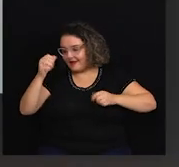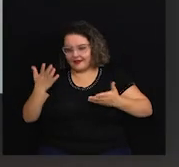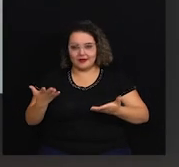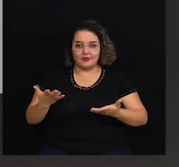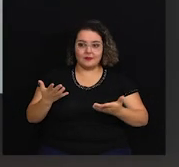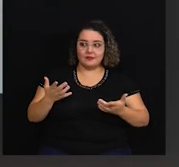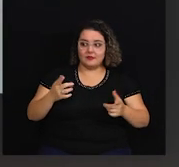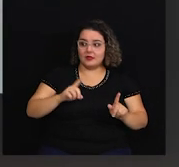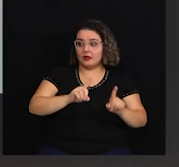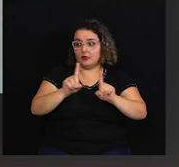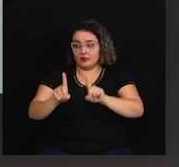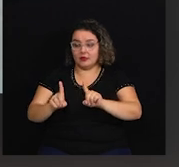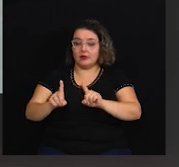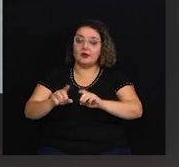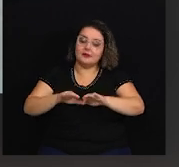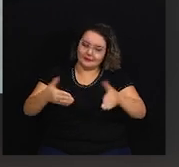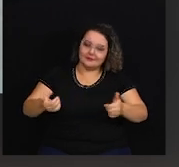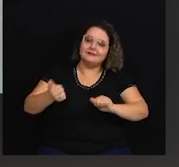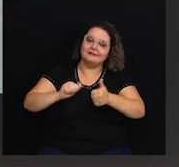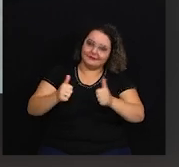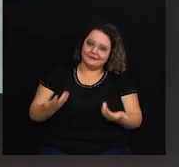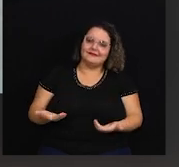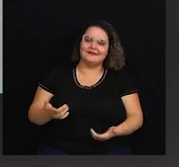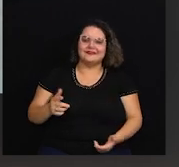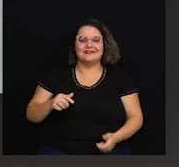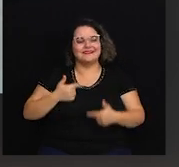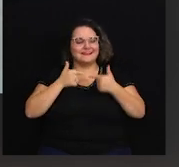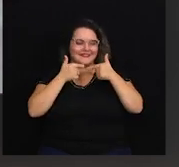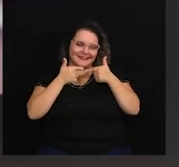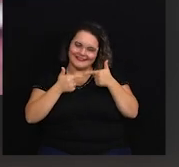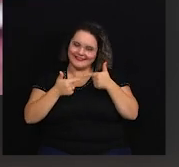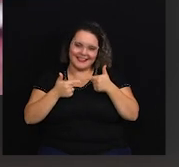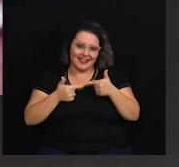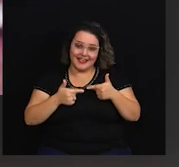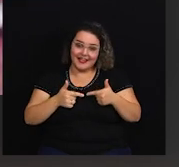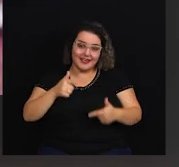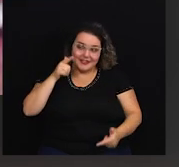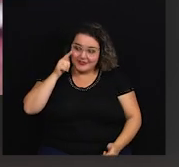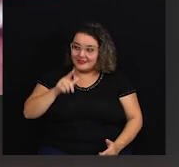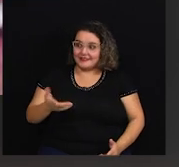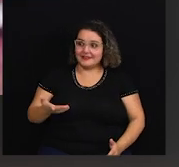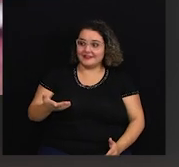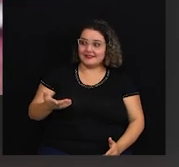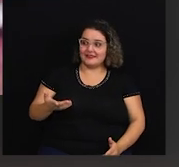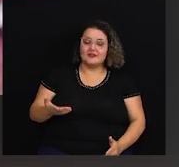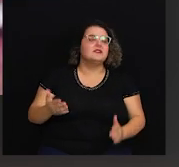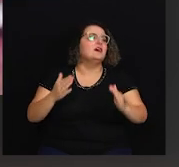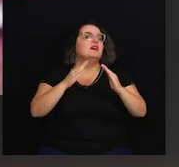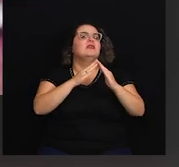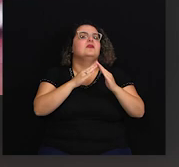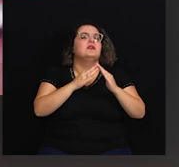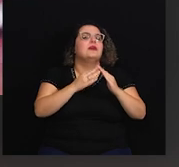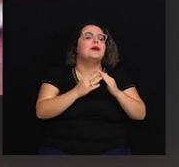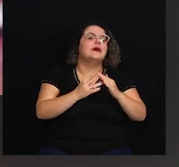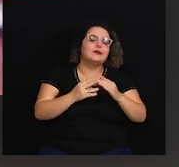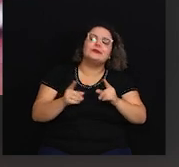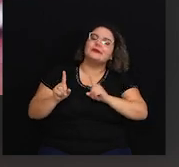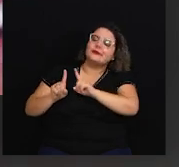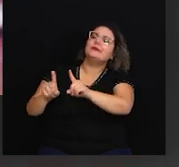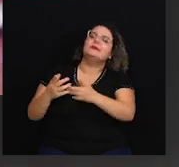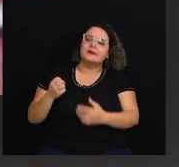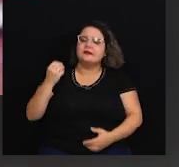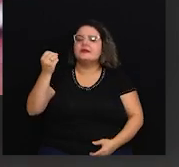acompanhar ela virou meu diária ela foi não aguentou o bairro estava nunca em casa foi deixar o acompanhada por